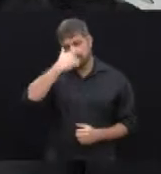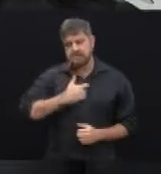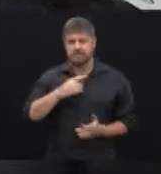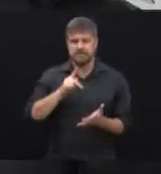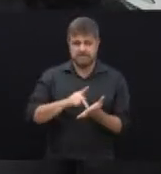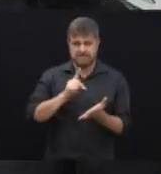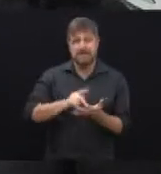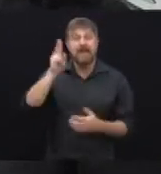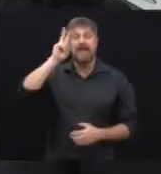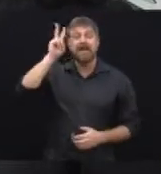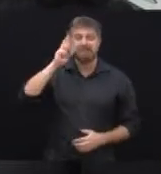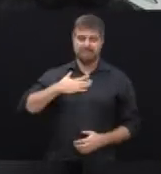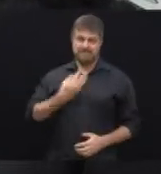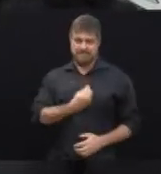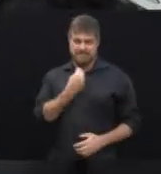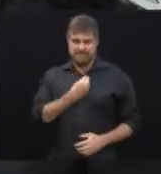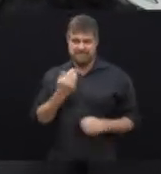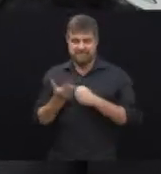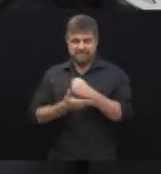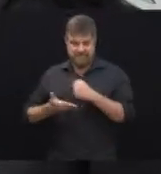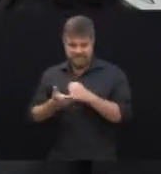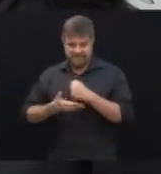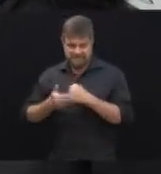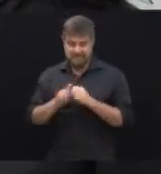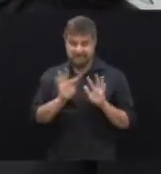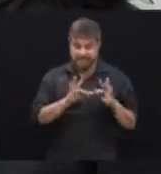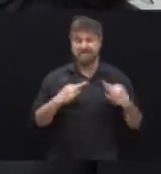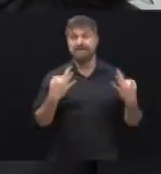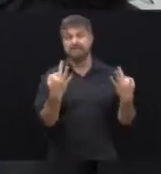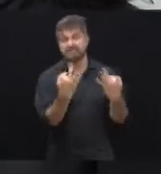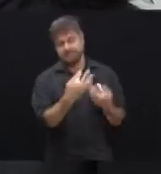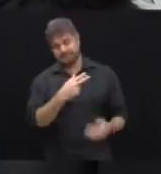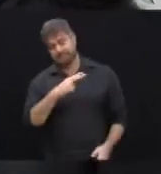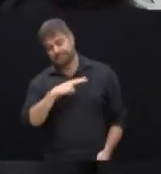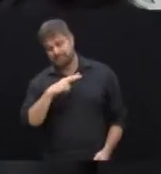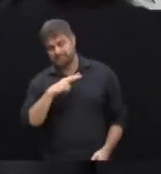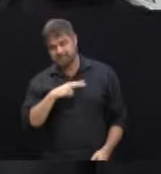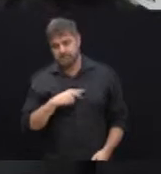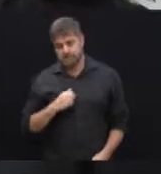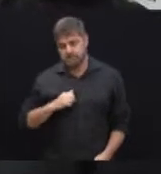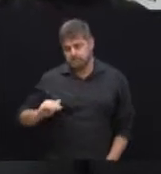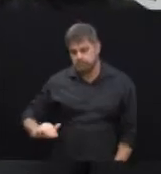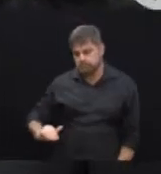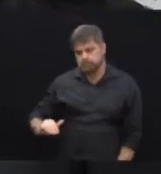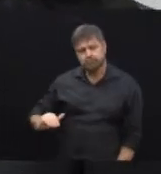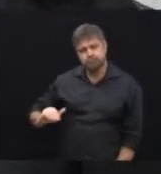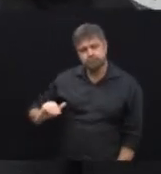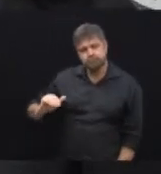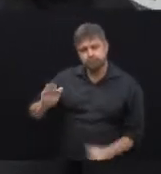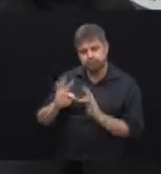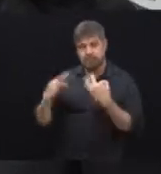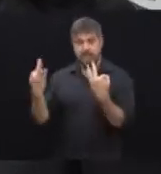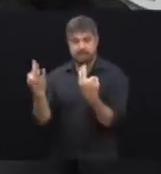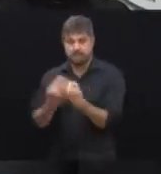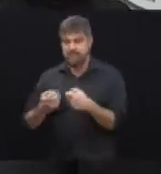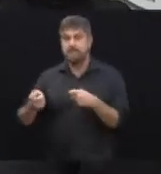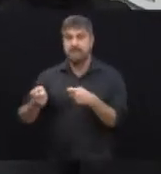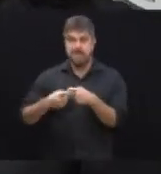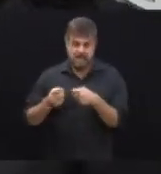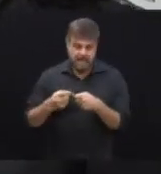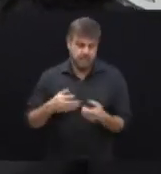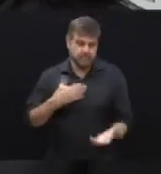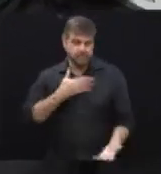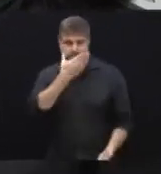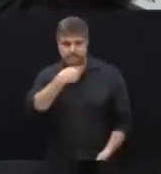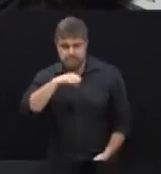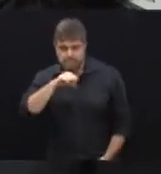Eu, na verdade, tenho uma história que é bem baseada na minha experiência familiar. Eu cresci numa família em que tem muitos médicos, o meu